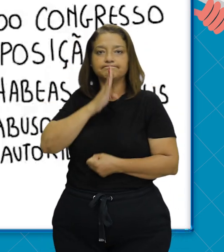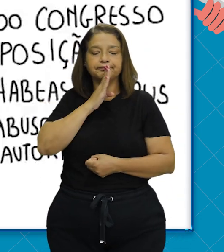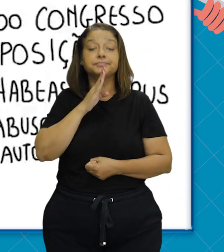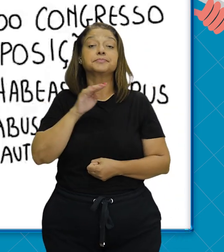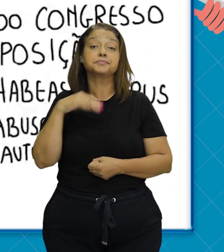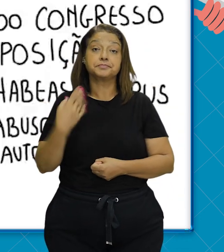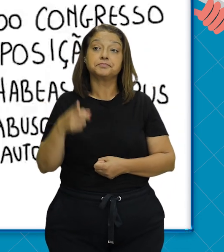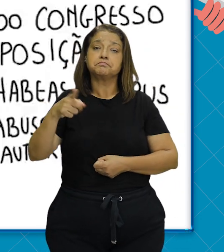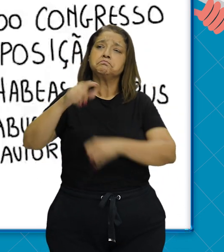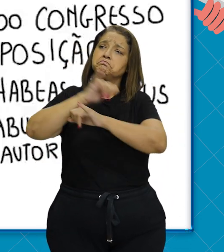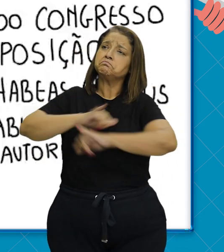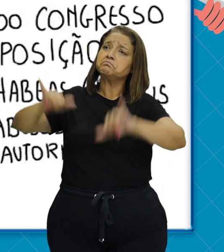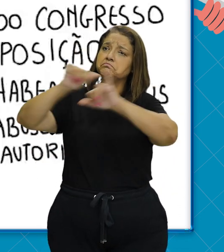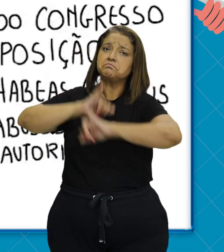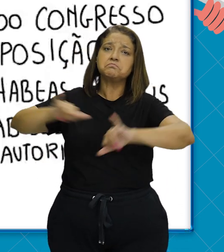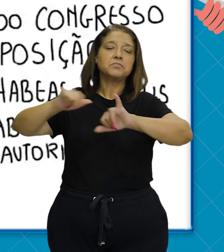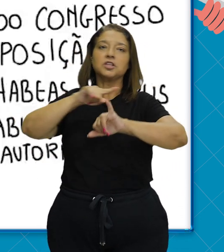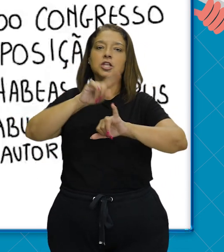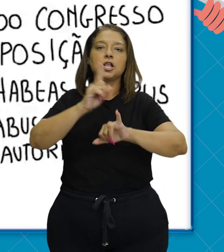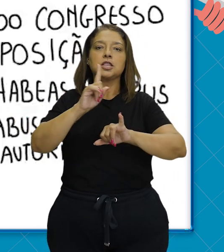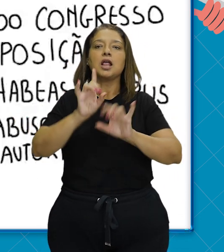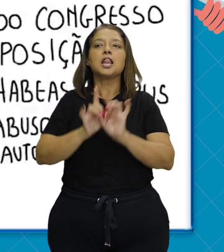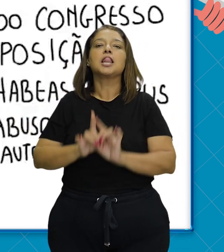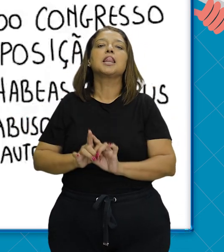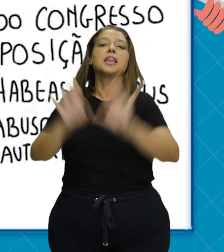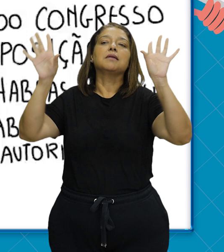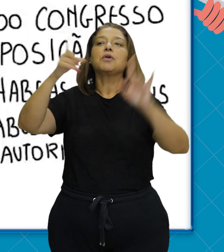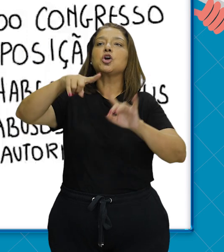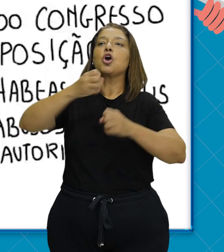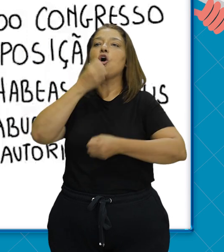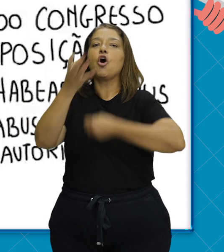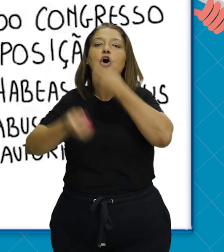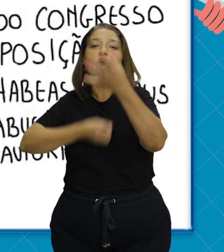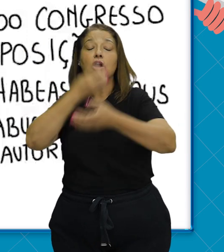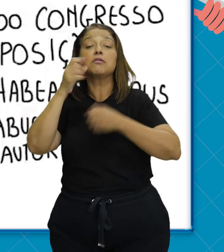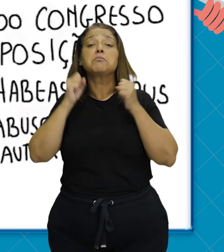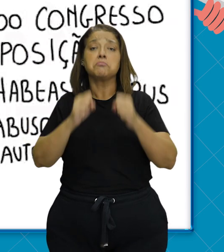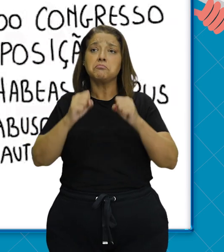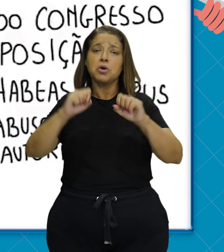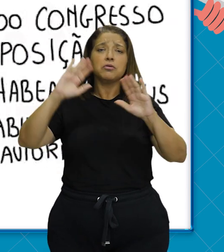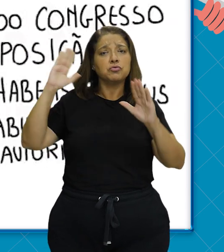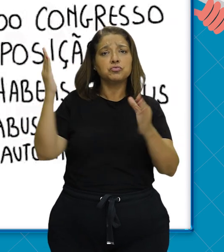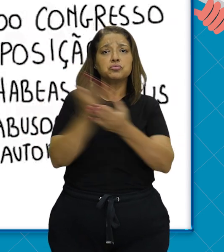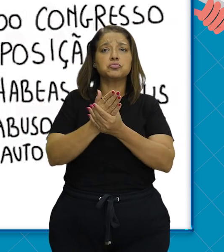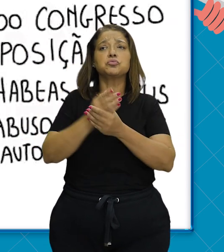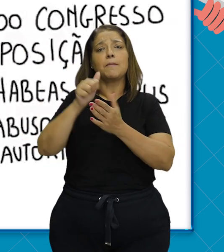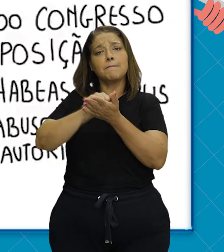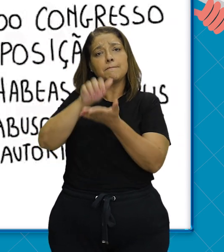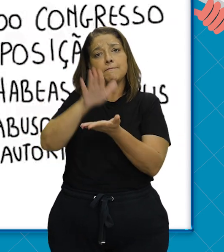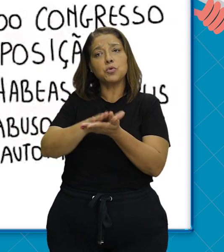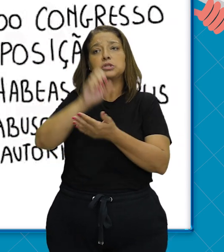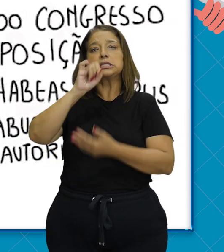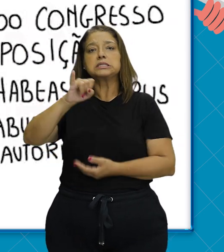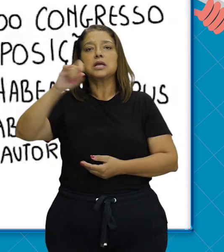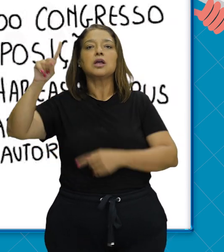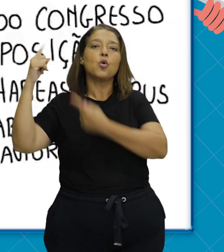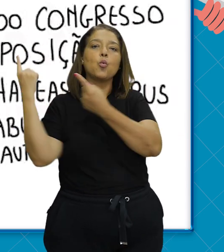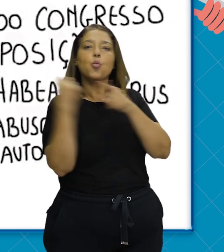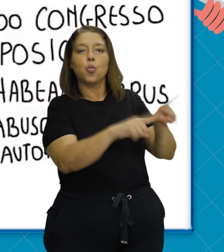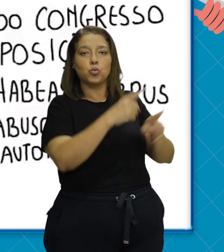imprensa decretou que jornais e rádios não teriam mais liberdade de expressão, podendo ser punidos e multados se publicassem algo contra o